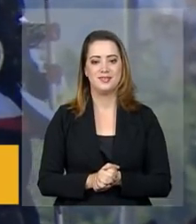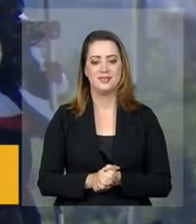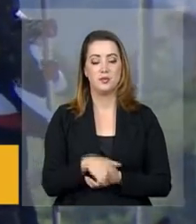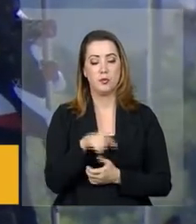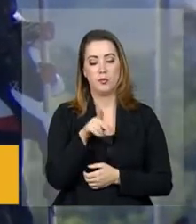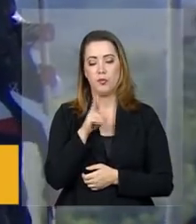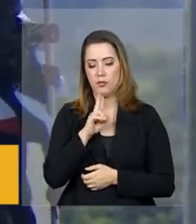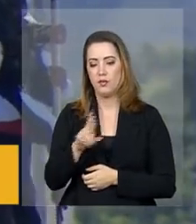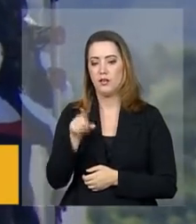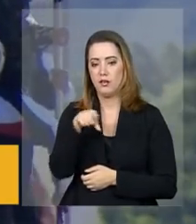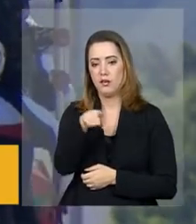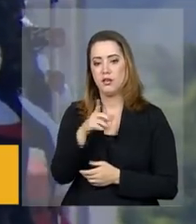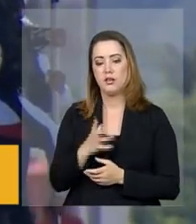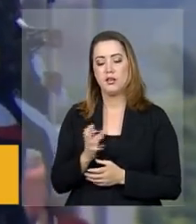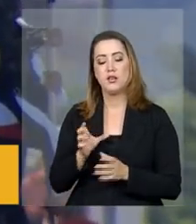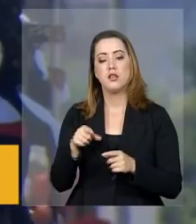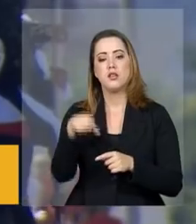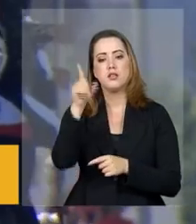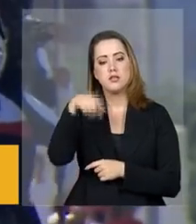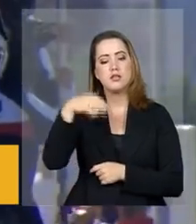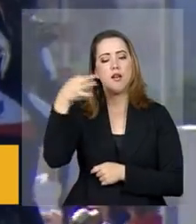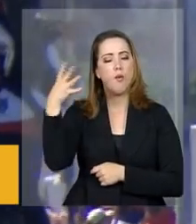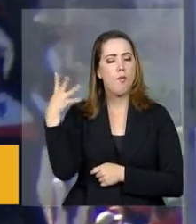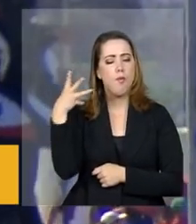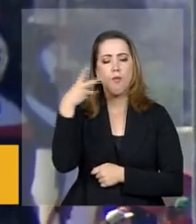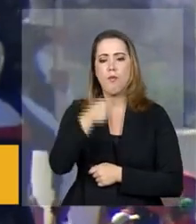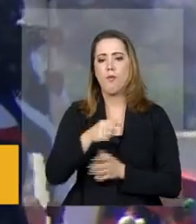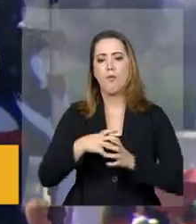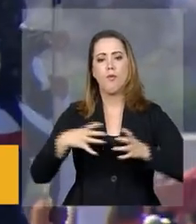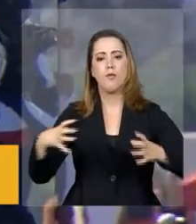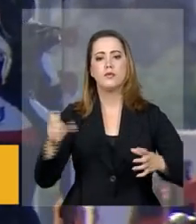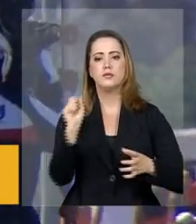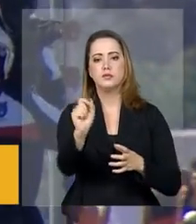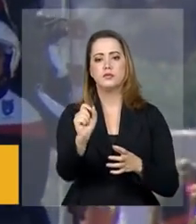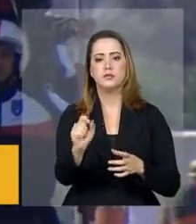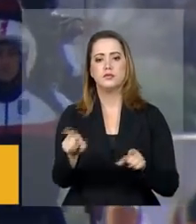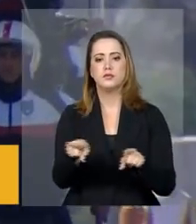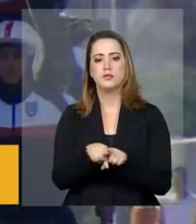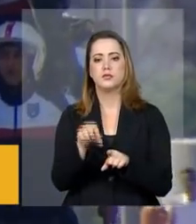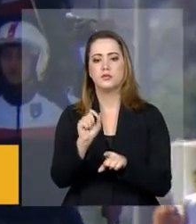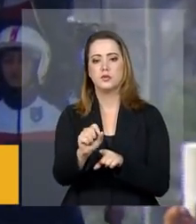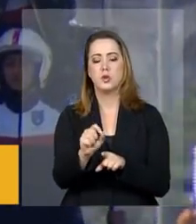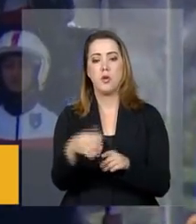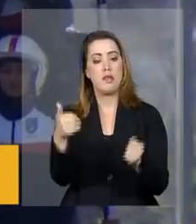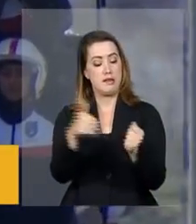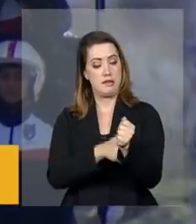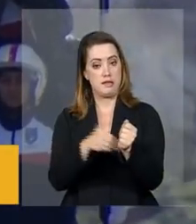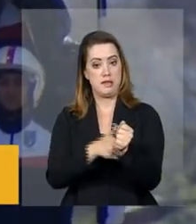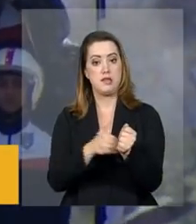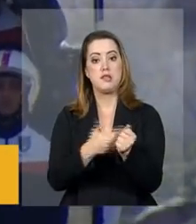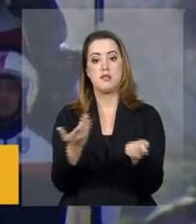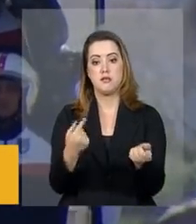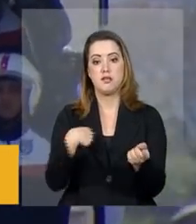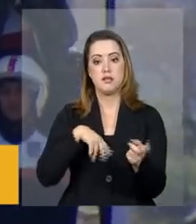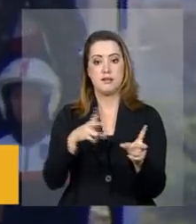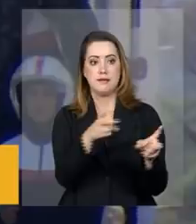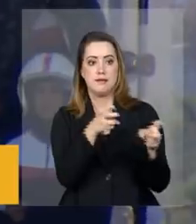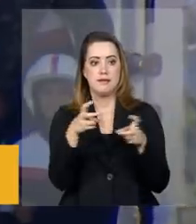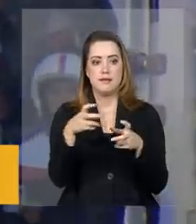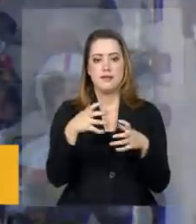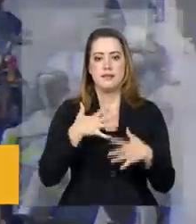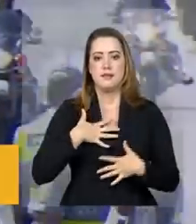que é o realmente o grande. O grande segredo, né? A grande